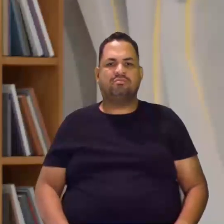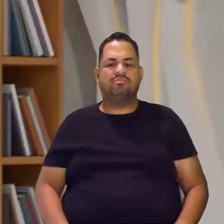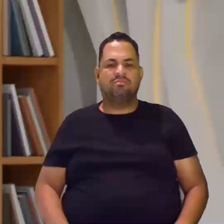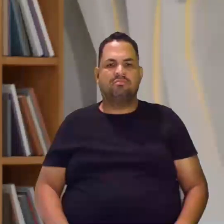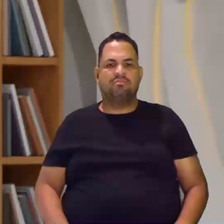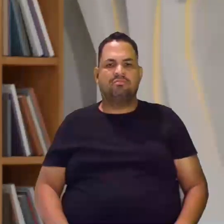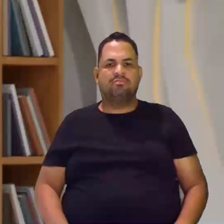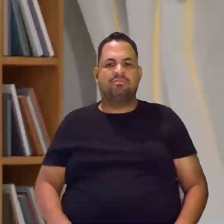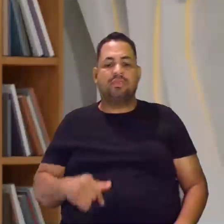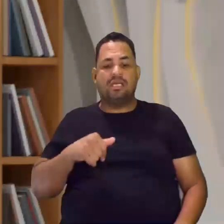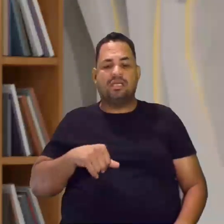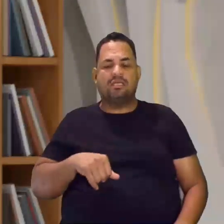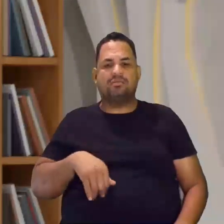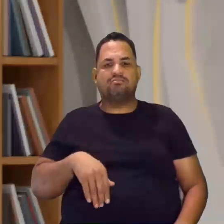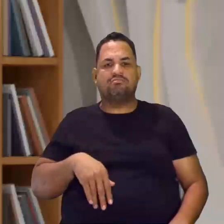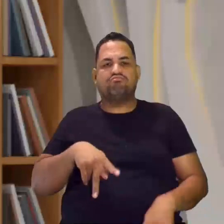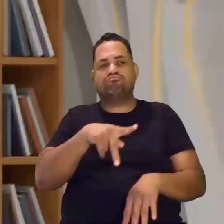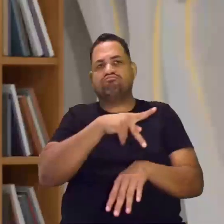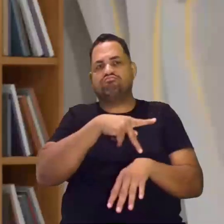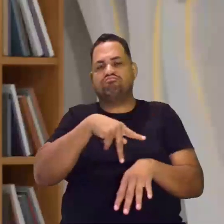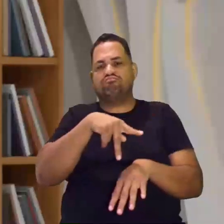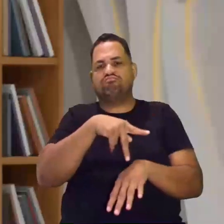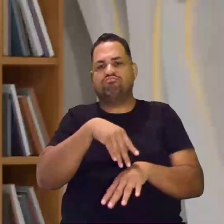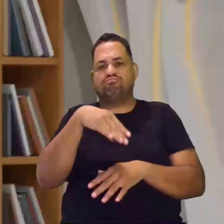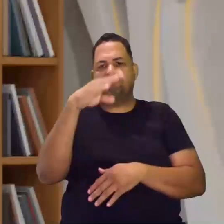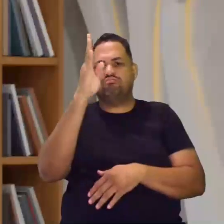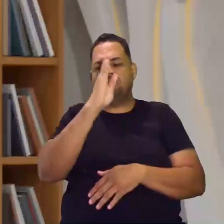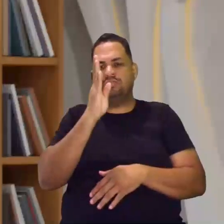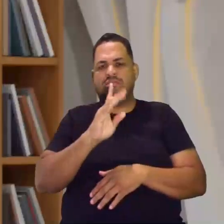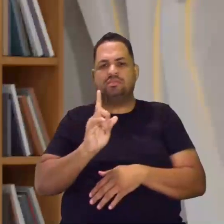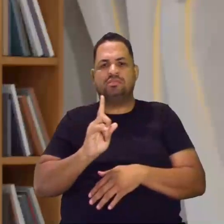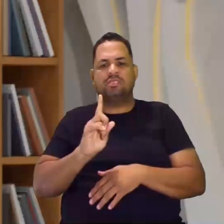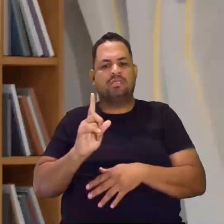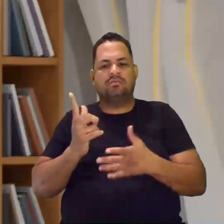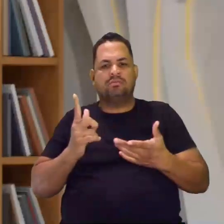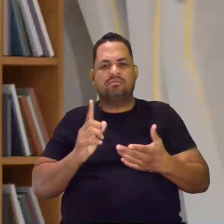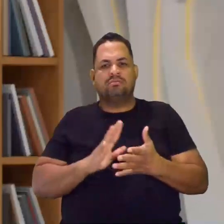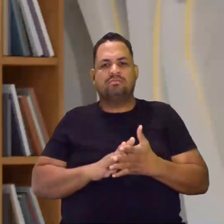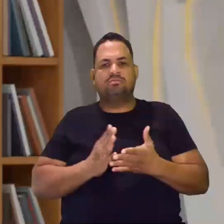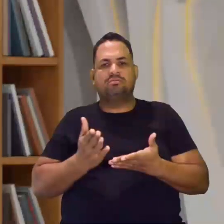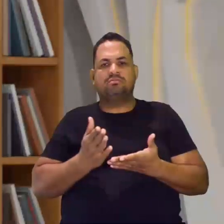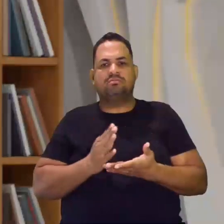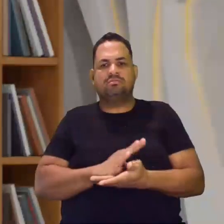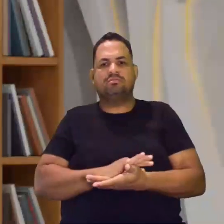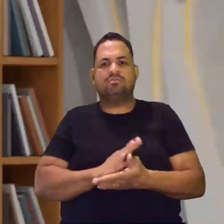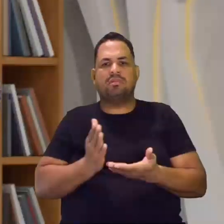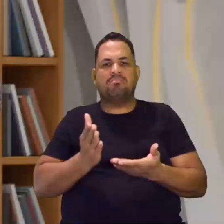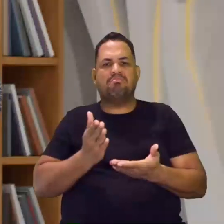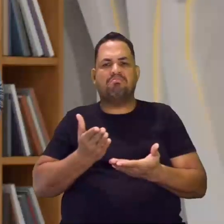estava na lei. No nosso país, não foi assim, desse modo, tá ali